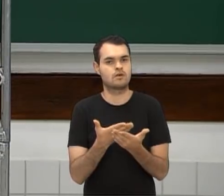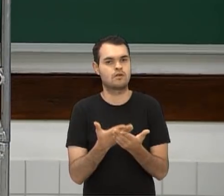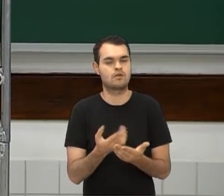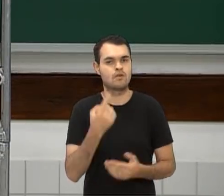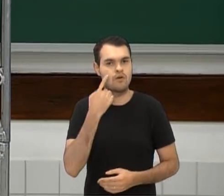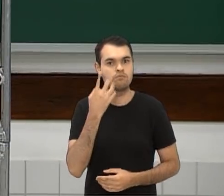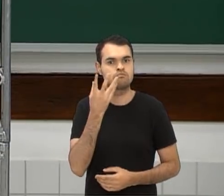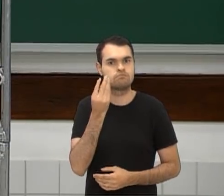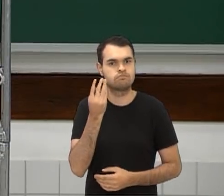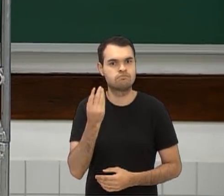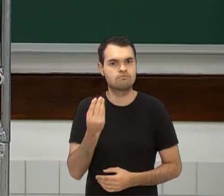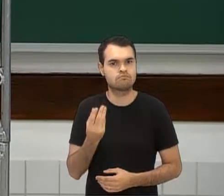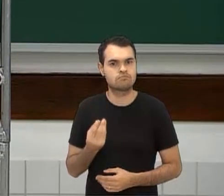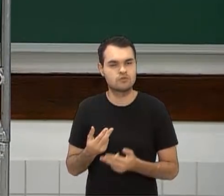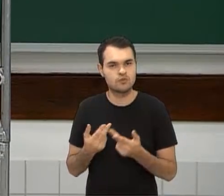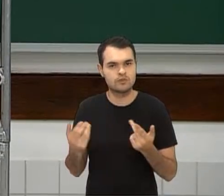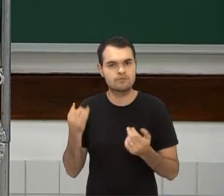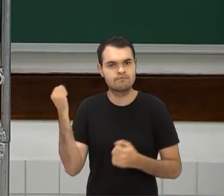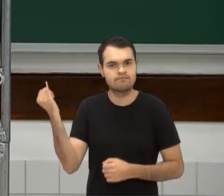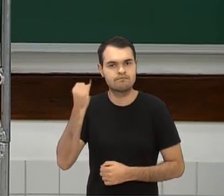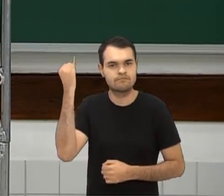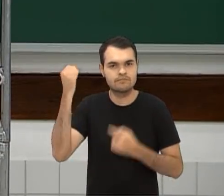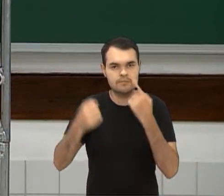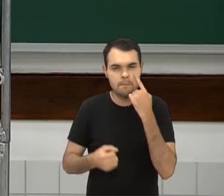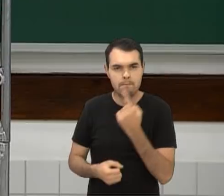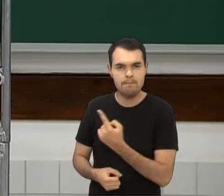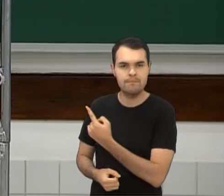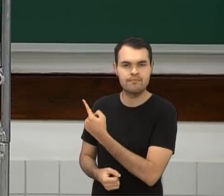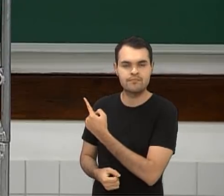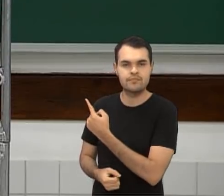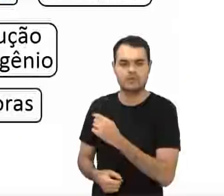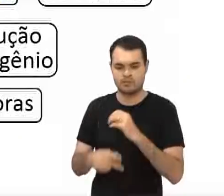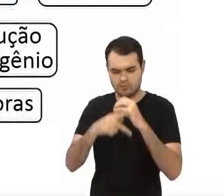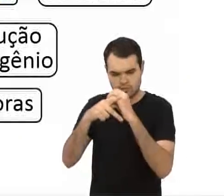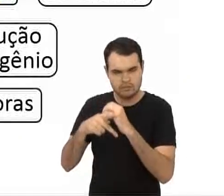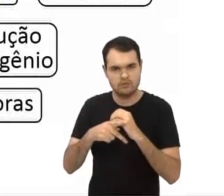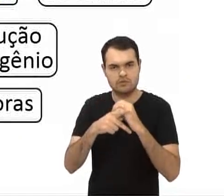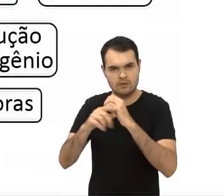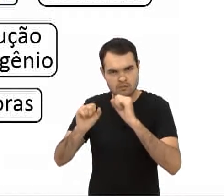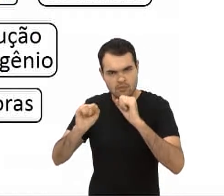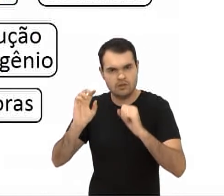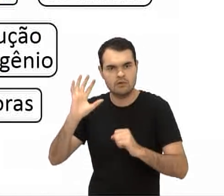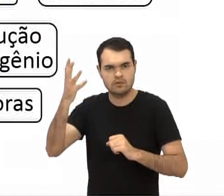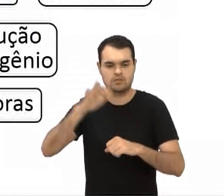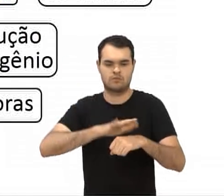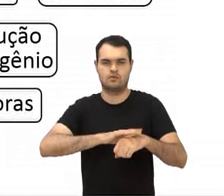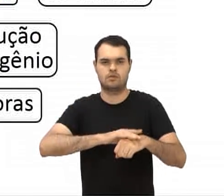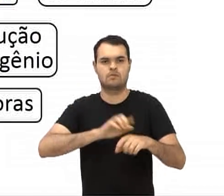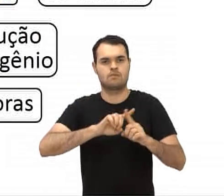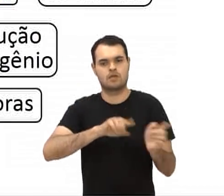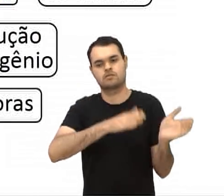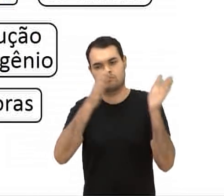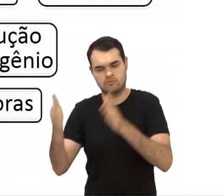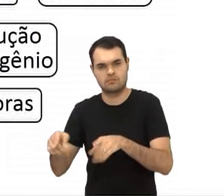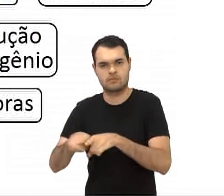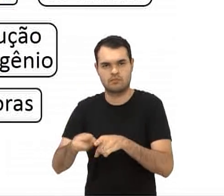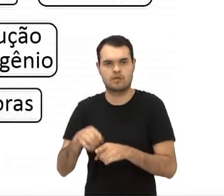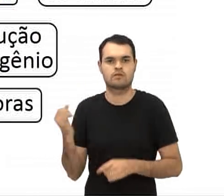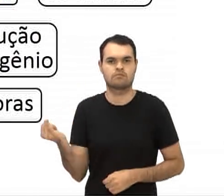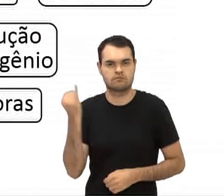oxigênio. Genial, né, pessoal? Muito bom. Então, vamos para o último quiz da aula de hoje. São